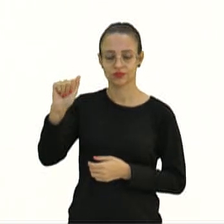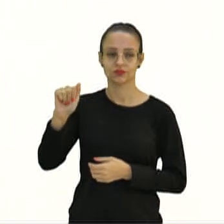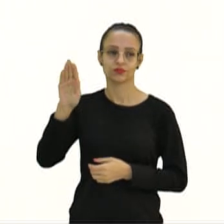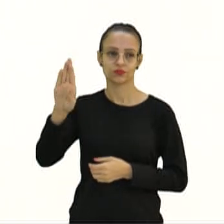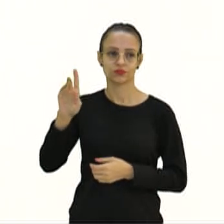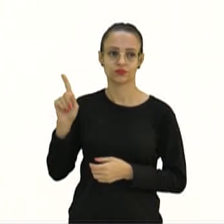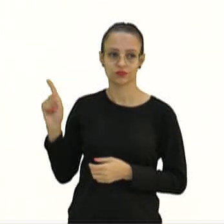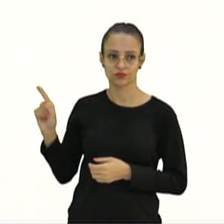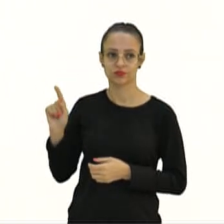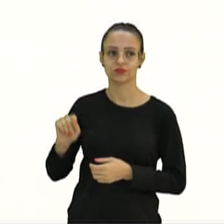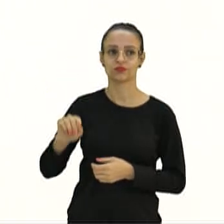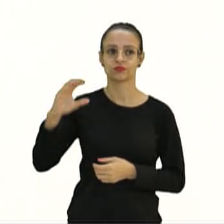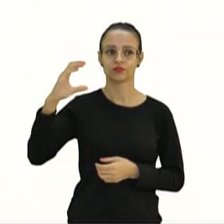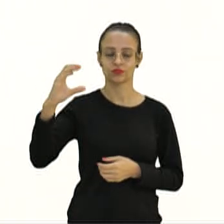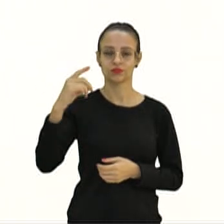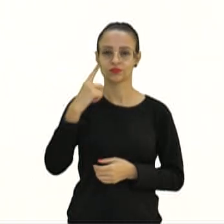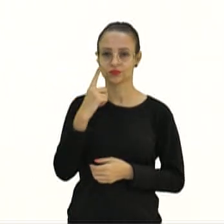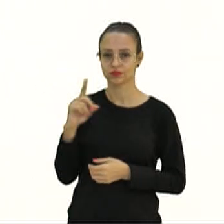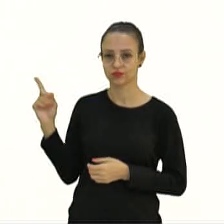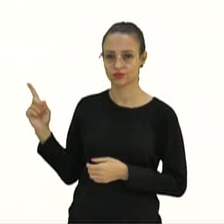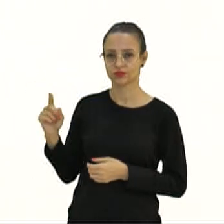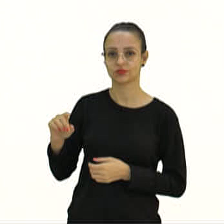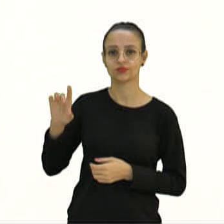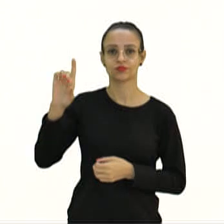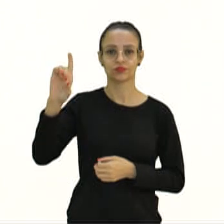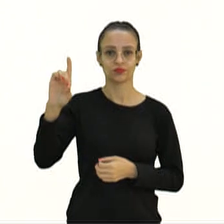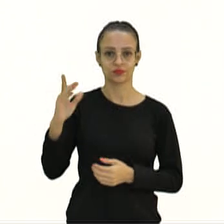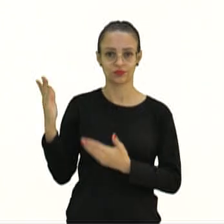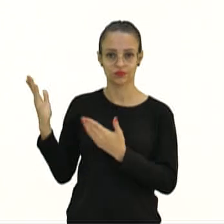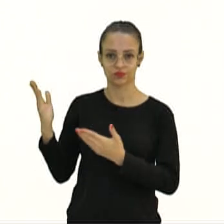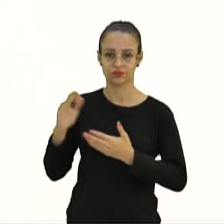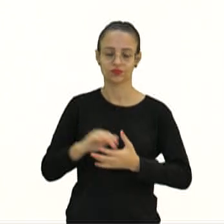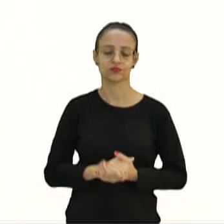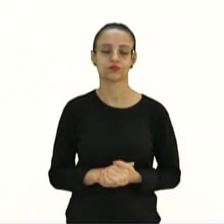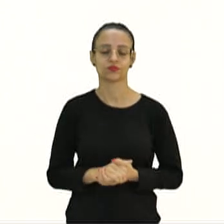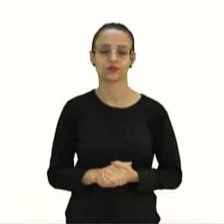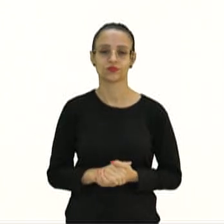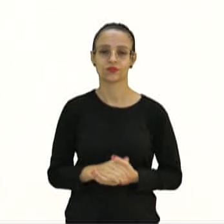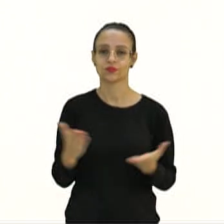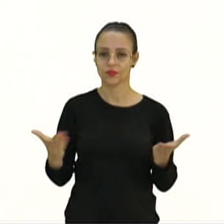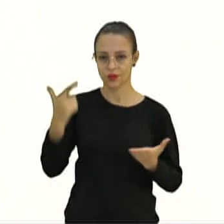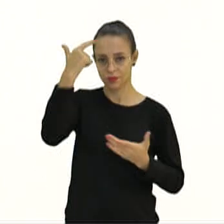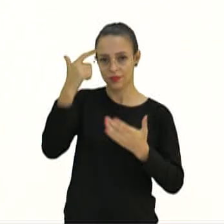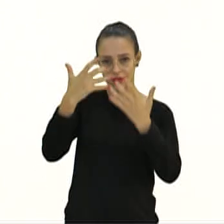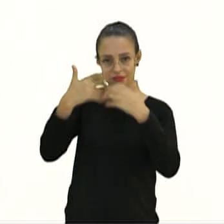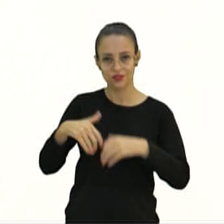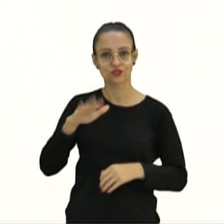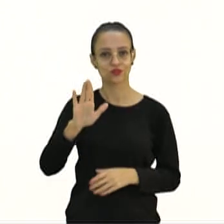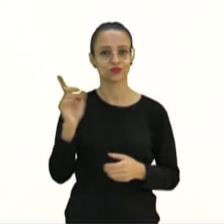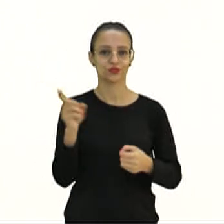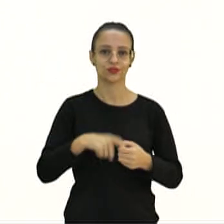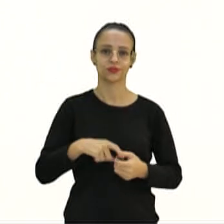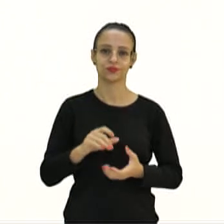B, moela. Letra C, barrete. E letra D, cloaca. Pensa aí, a gente já volta.